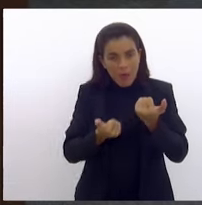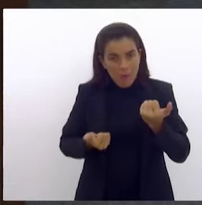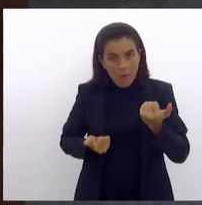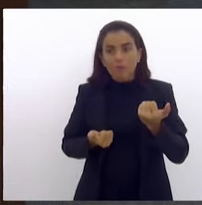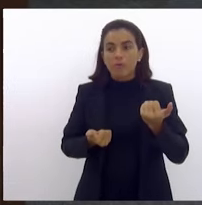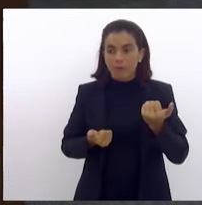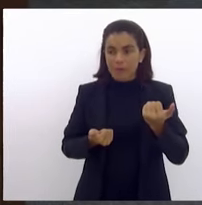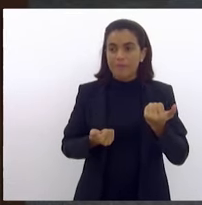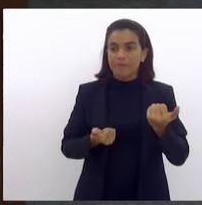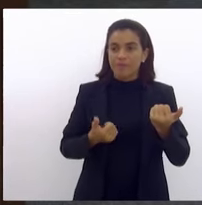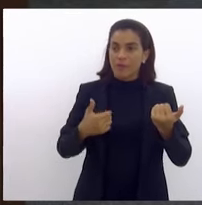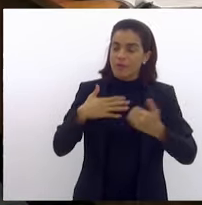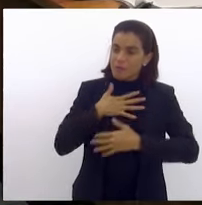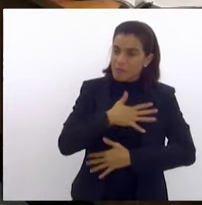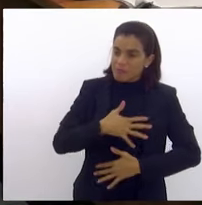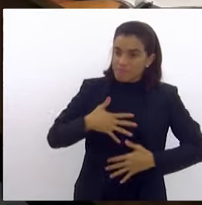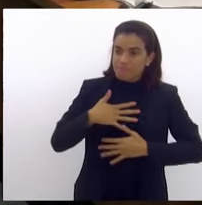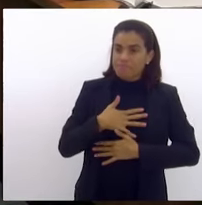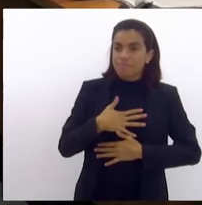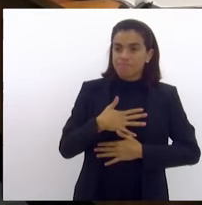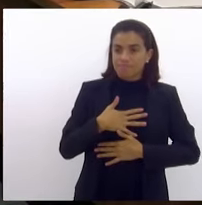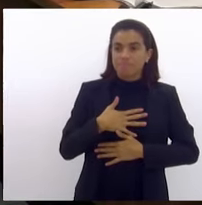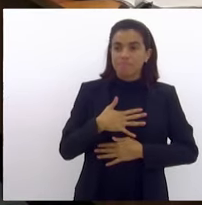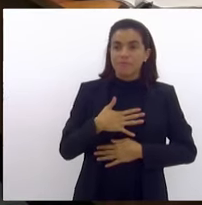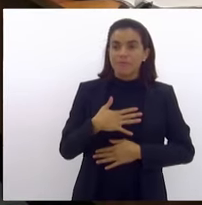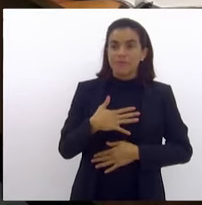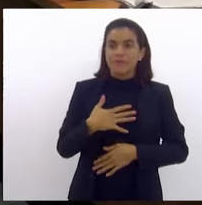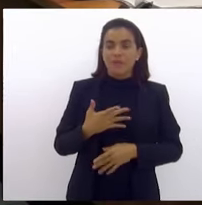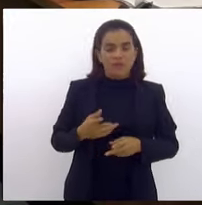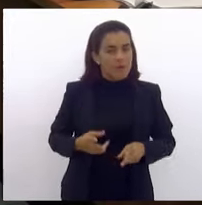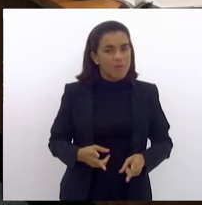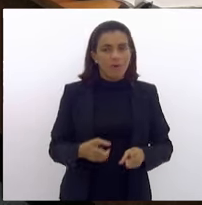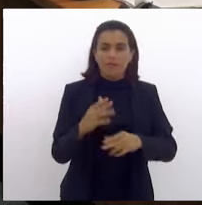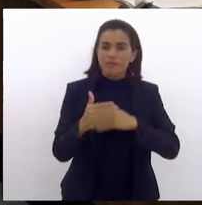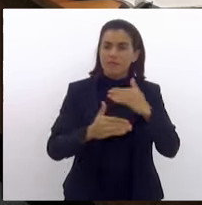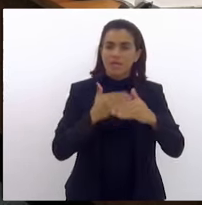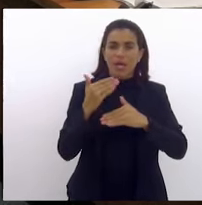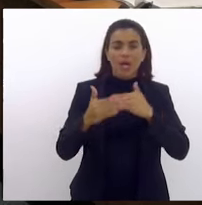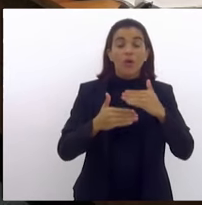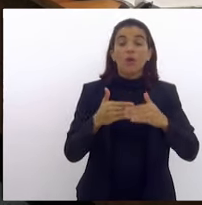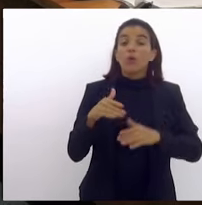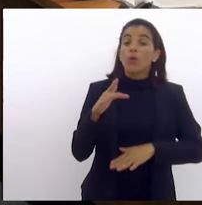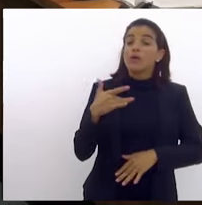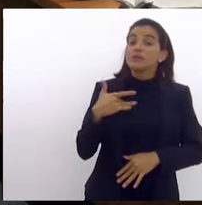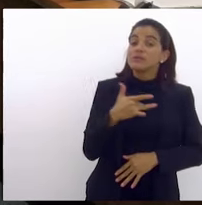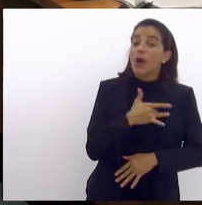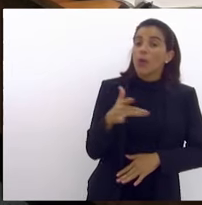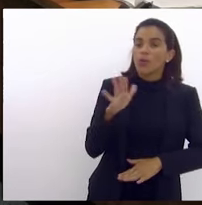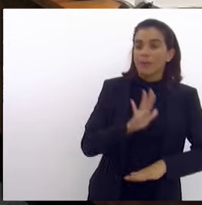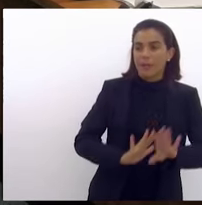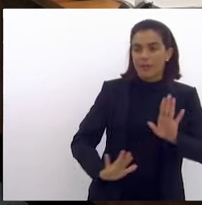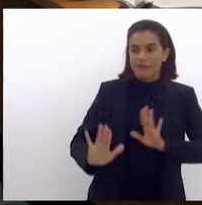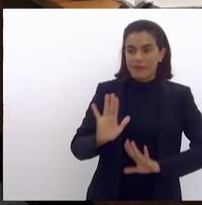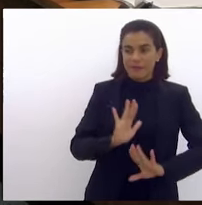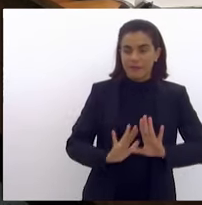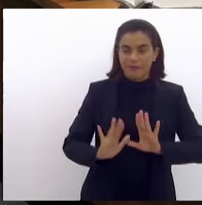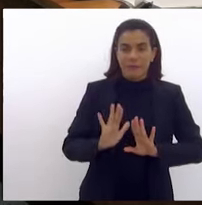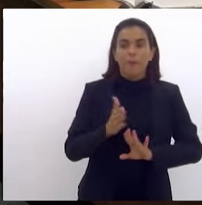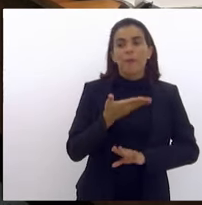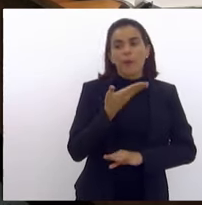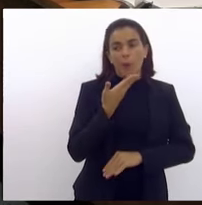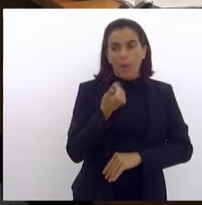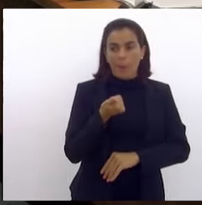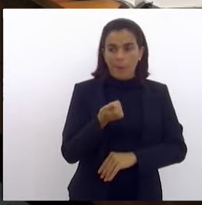foi generosamente atribuída. E vamos avançar com a saúde preventiva, que é o mais